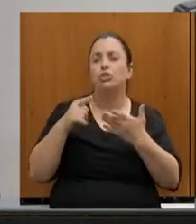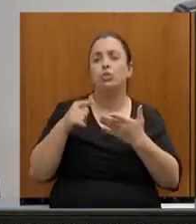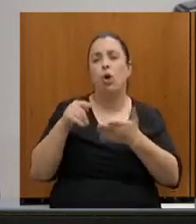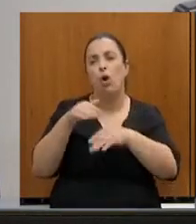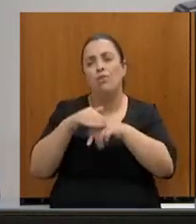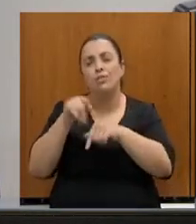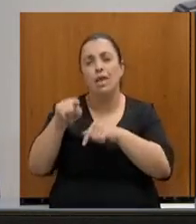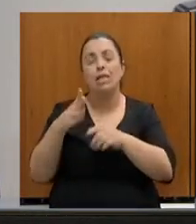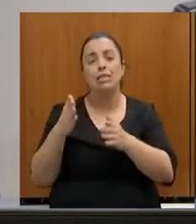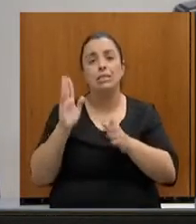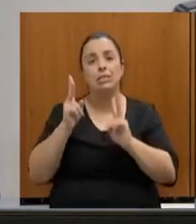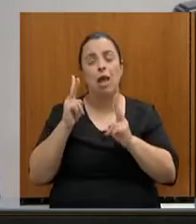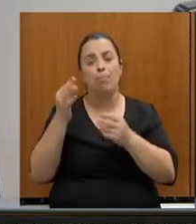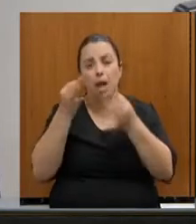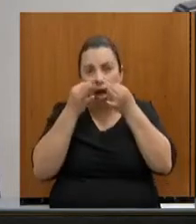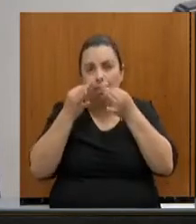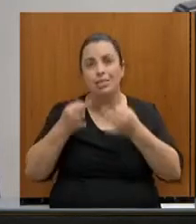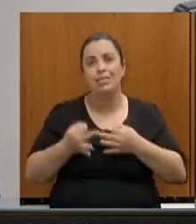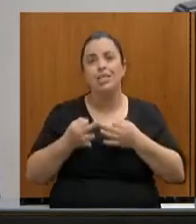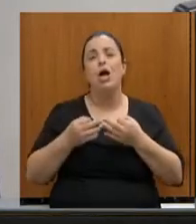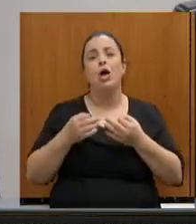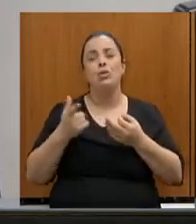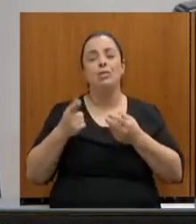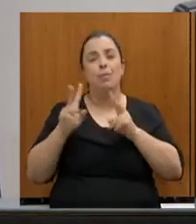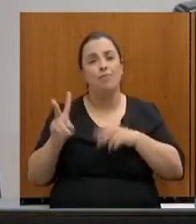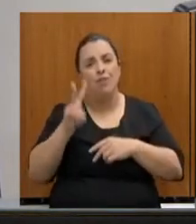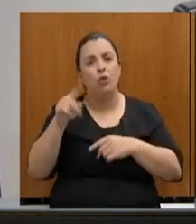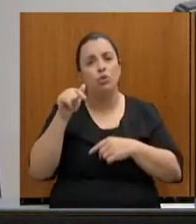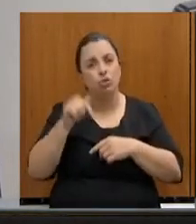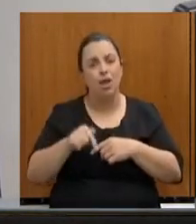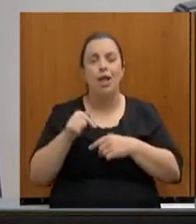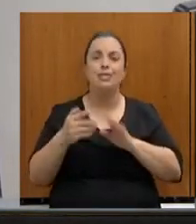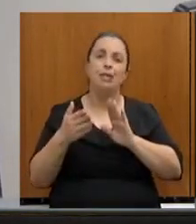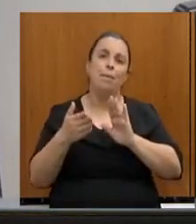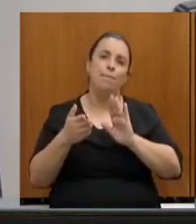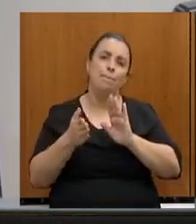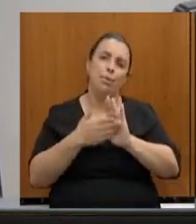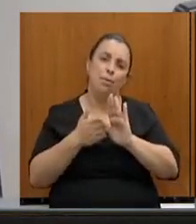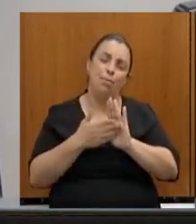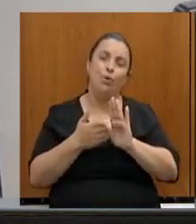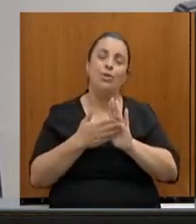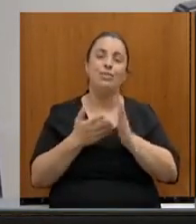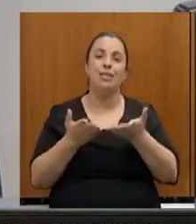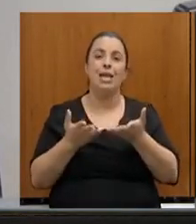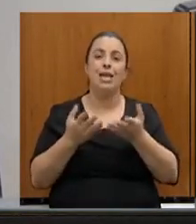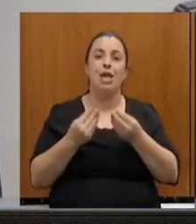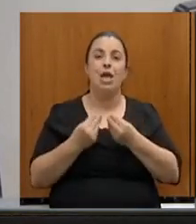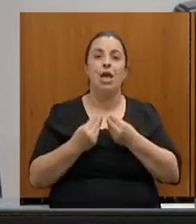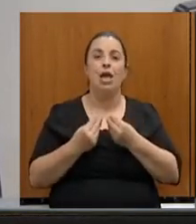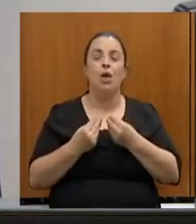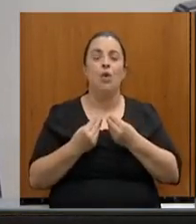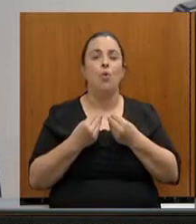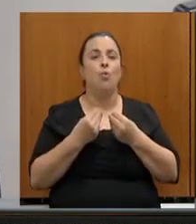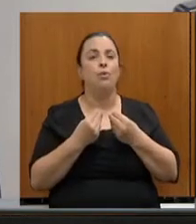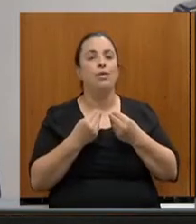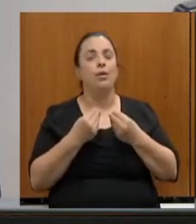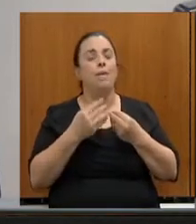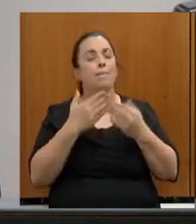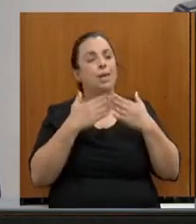ouviu sempre deu valor essa pauta Então eu tenho aqui leve para ele secretário Marília minha